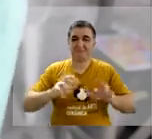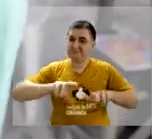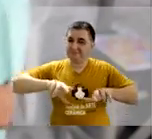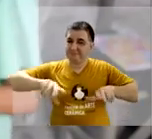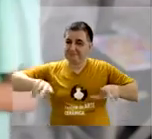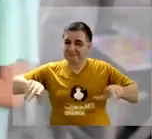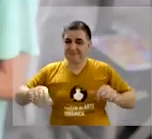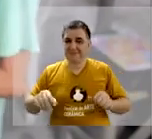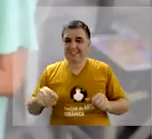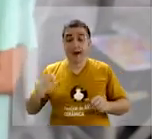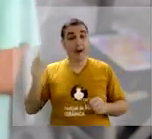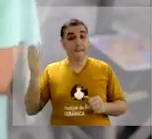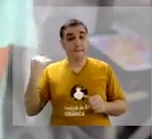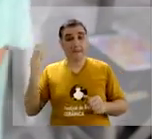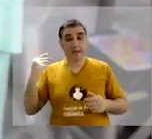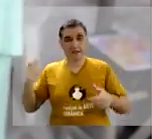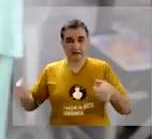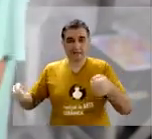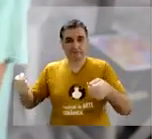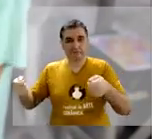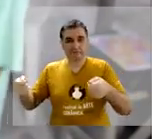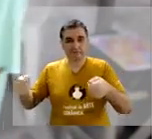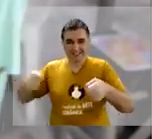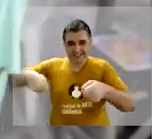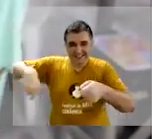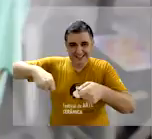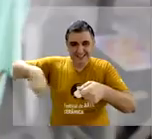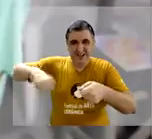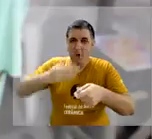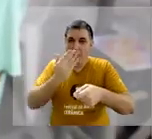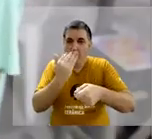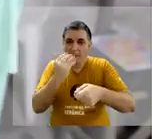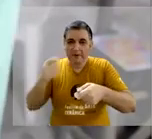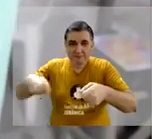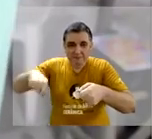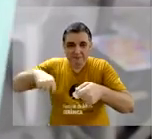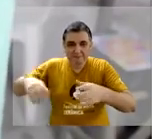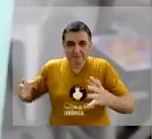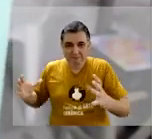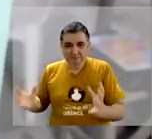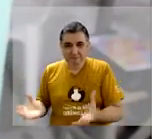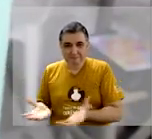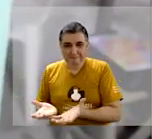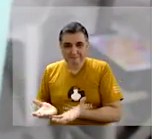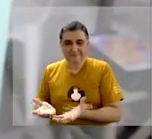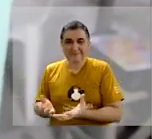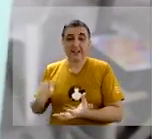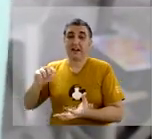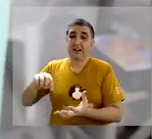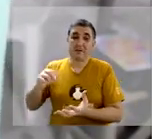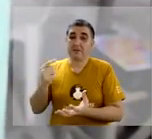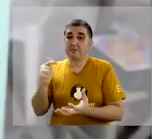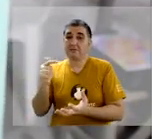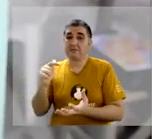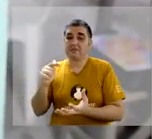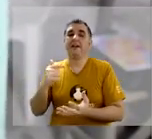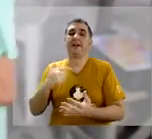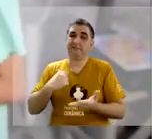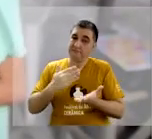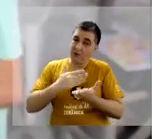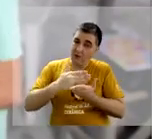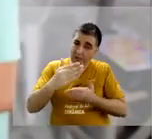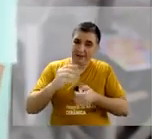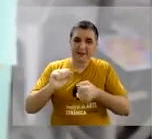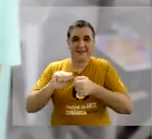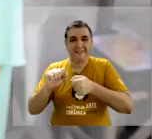Na época dela, não tinha panela, eles falavam era torrador. Era uma peça aberta e sem tampa. Aí já